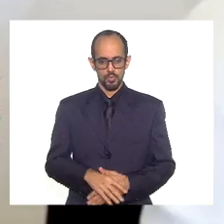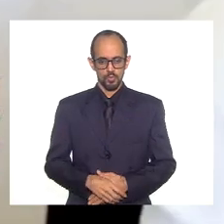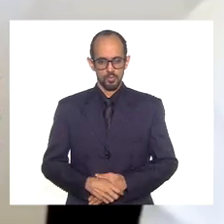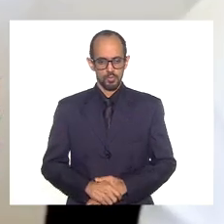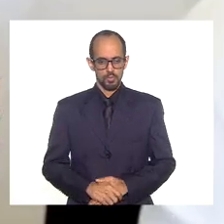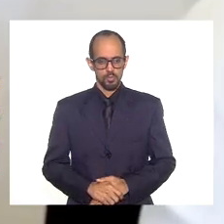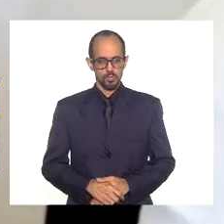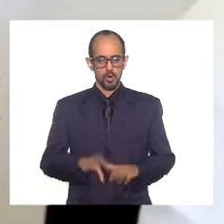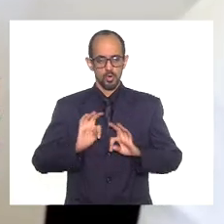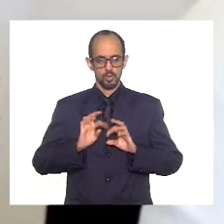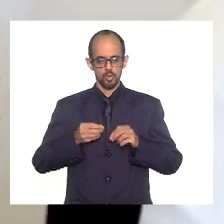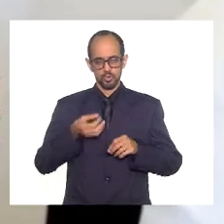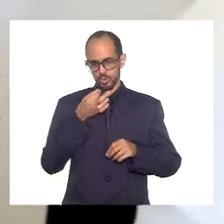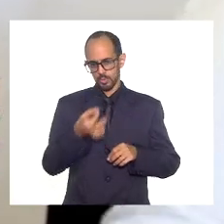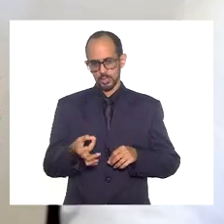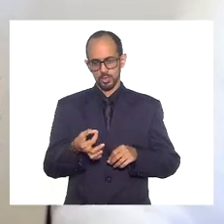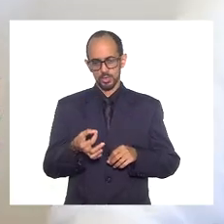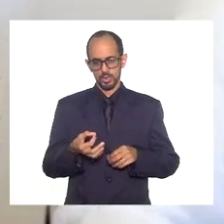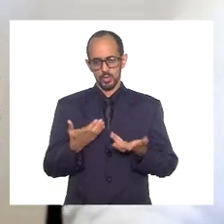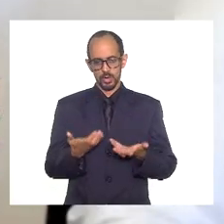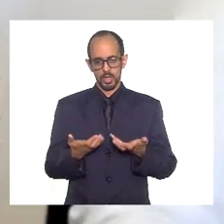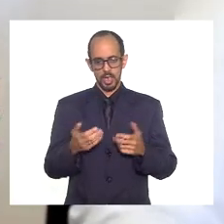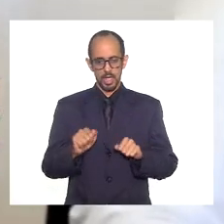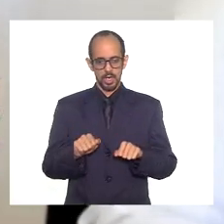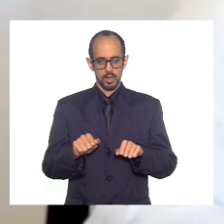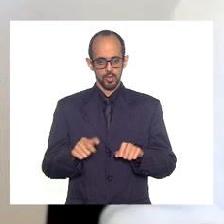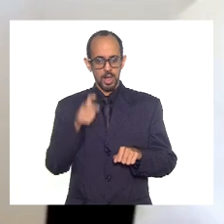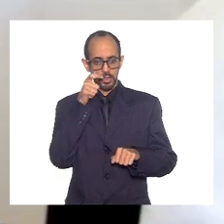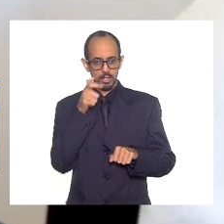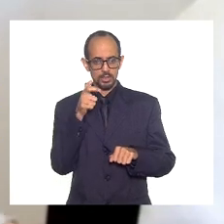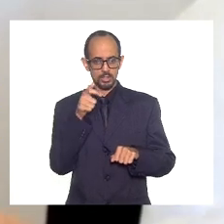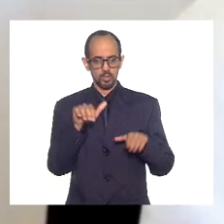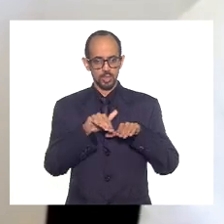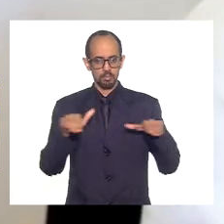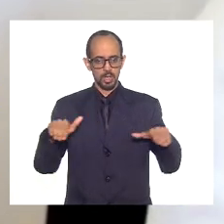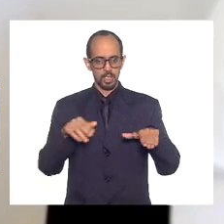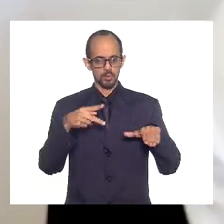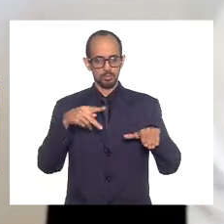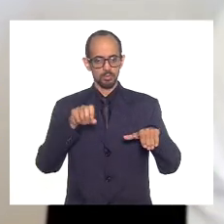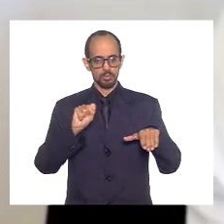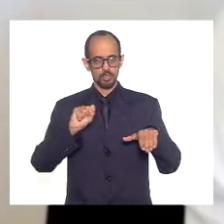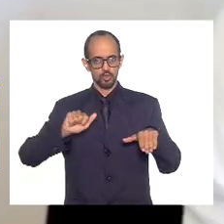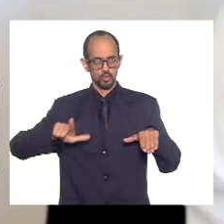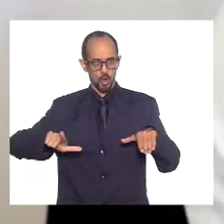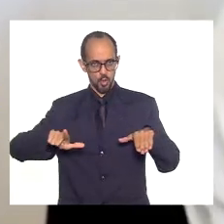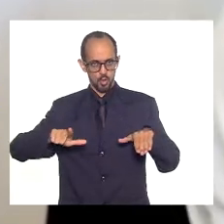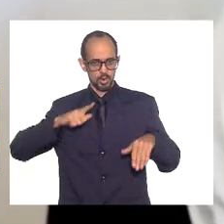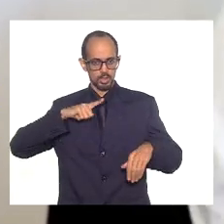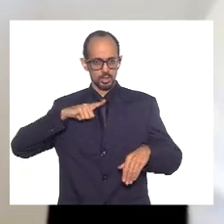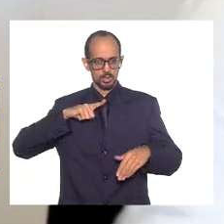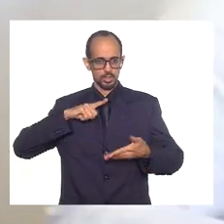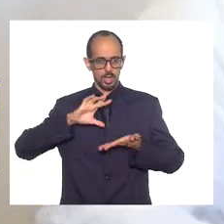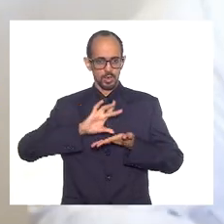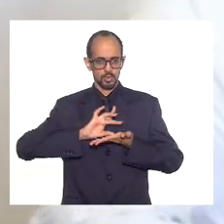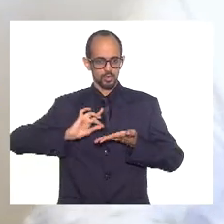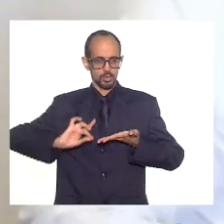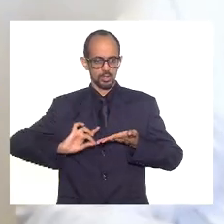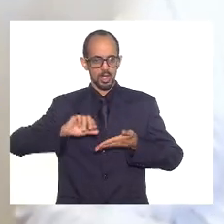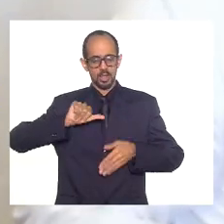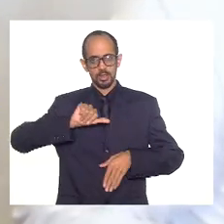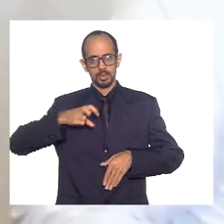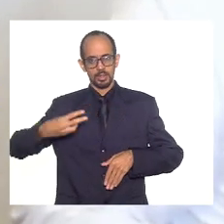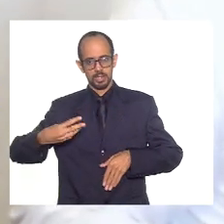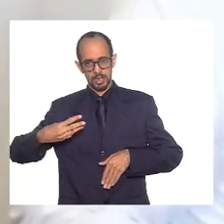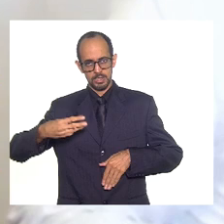Pareceres emitidos. Quero chamar a atenção da bancada do PSOL. Que há quatro destaques. 13, 15, 25